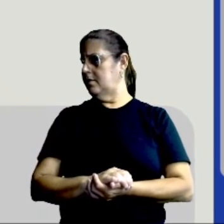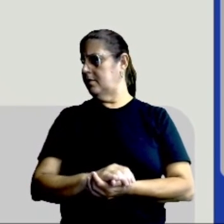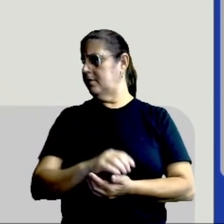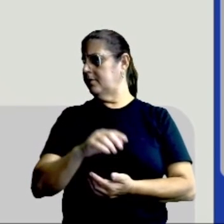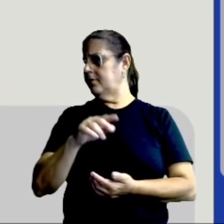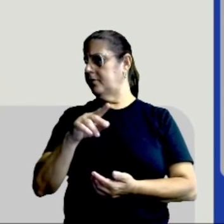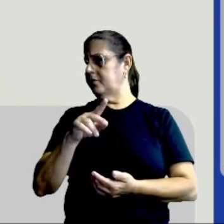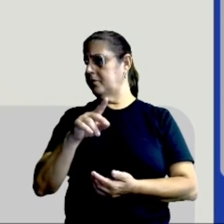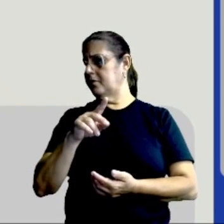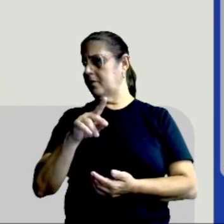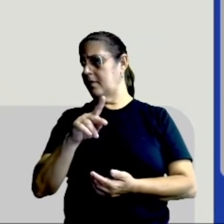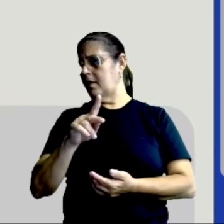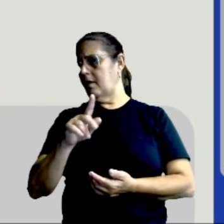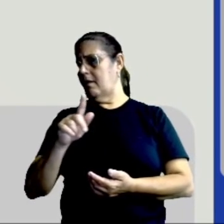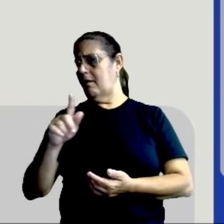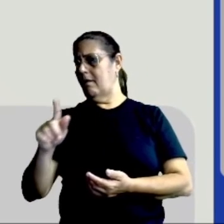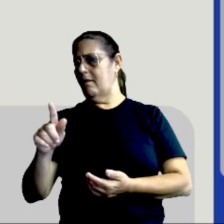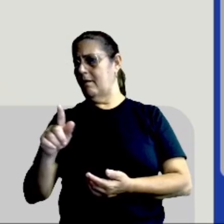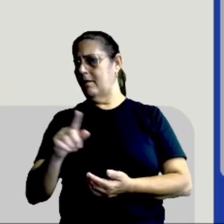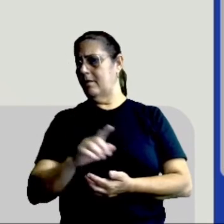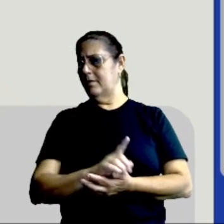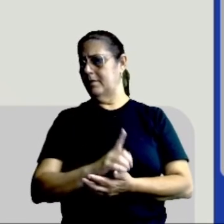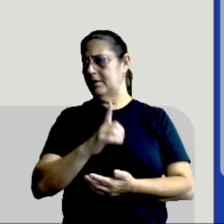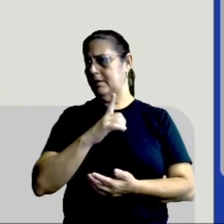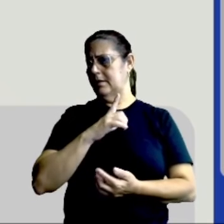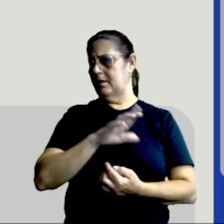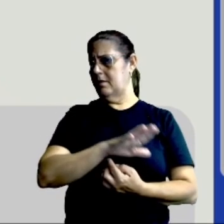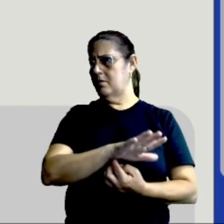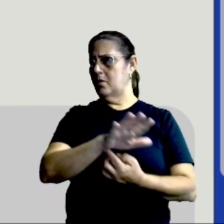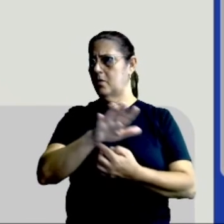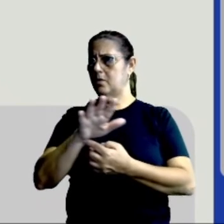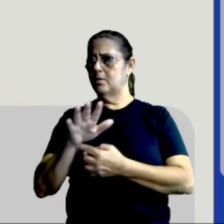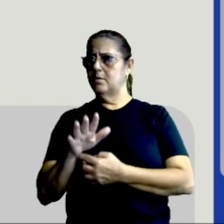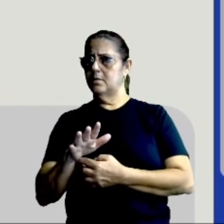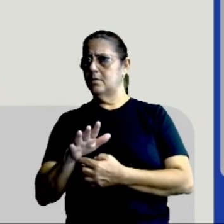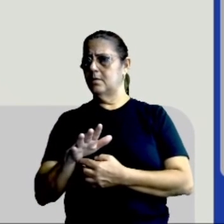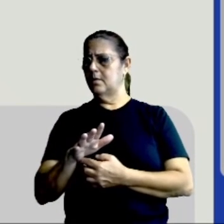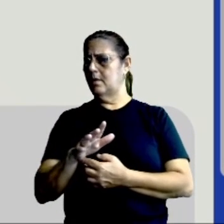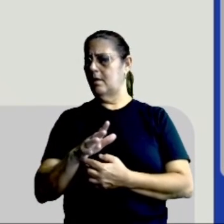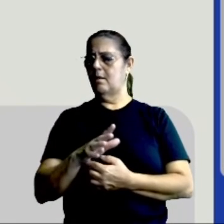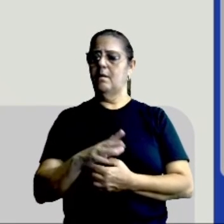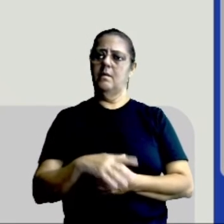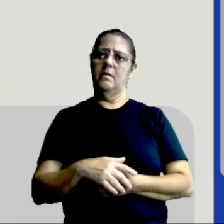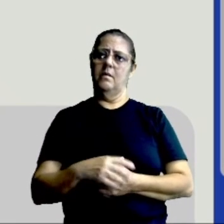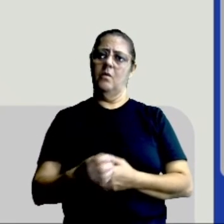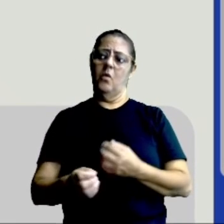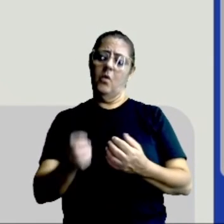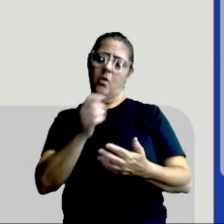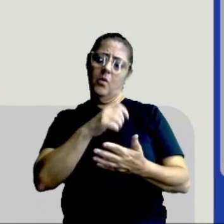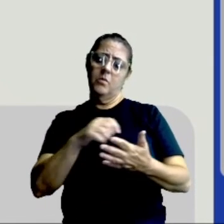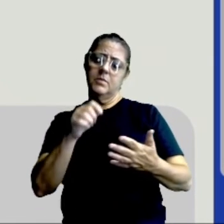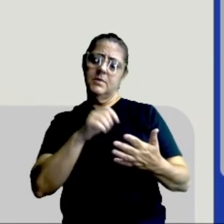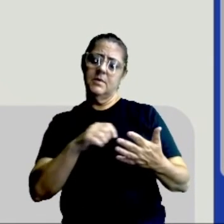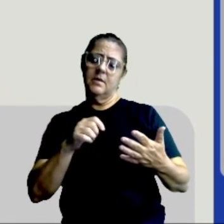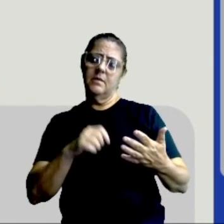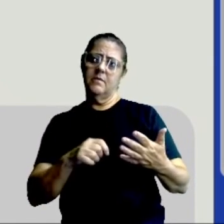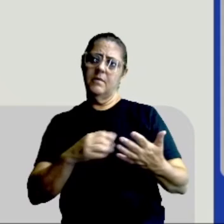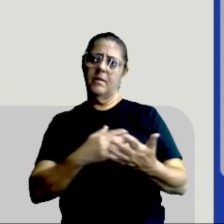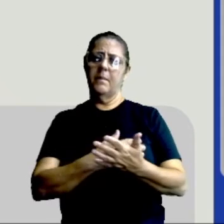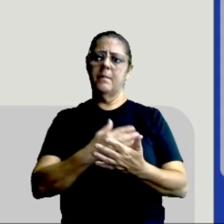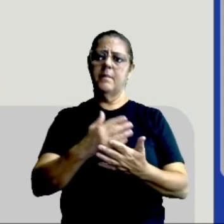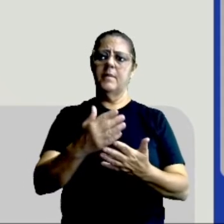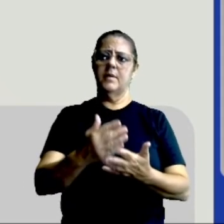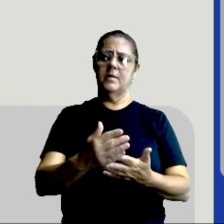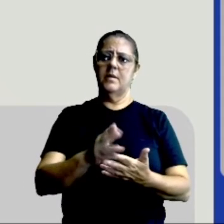é uma expressão, a igualdade, que representa esta situação, ok? Já escrevemos. A partir